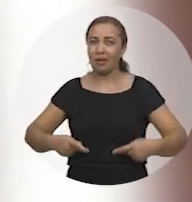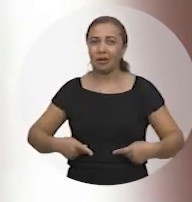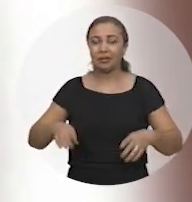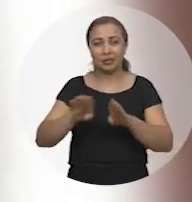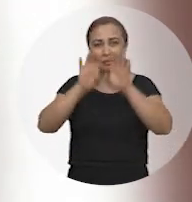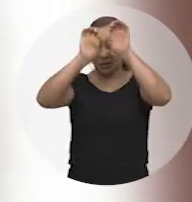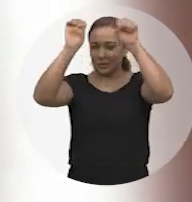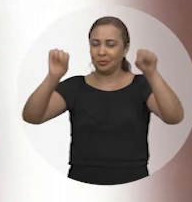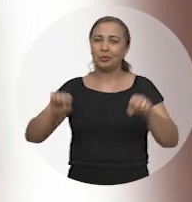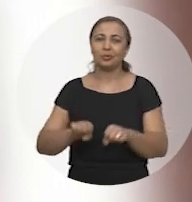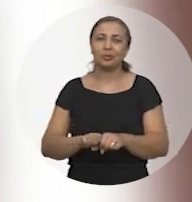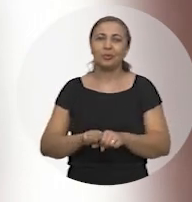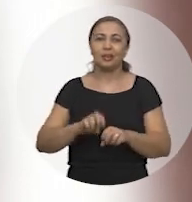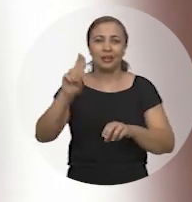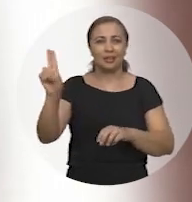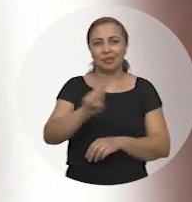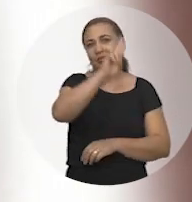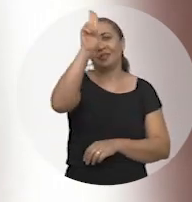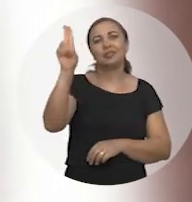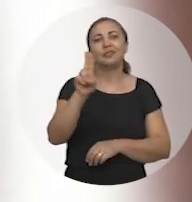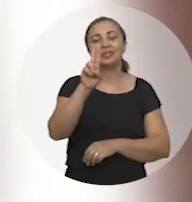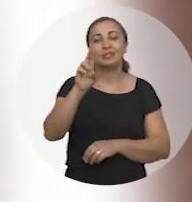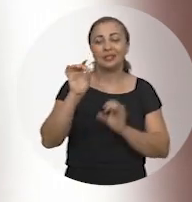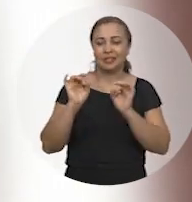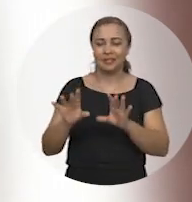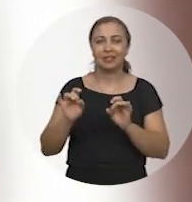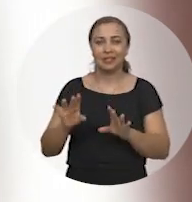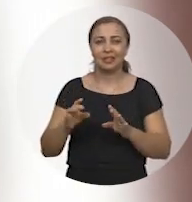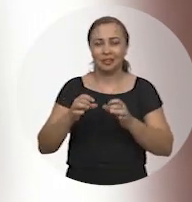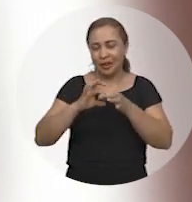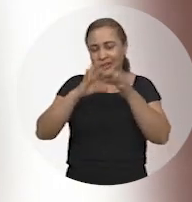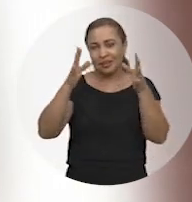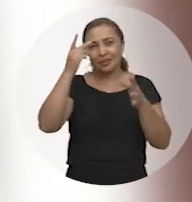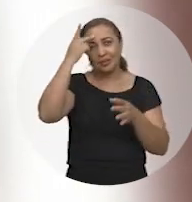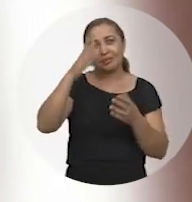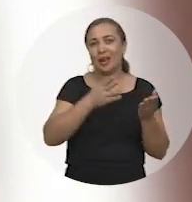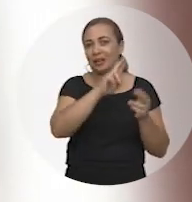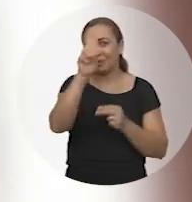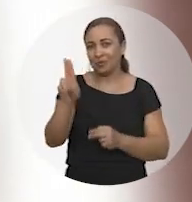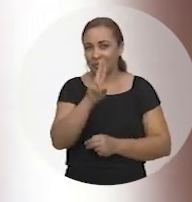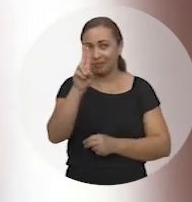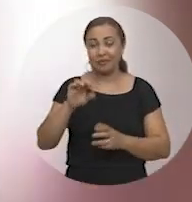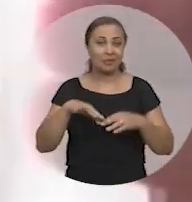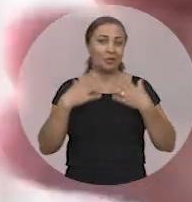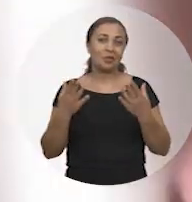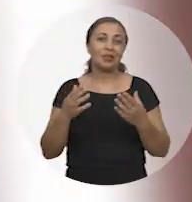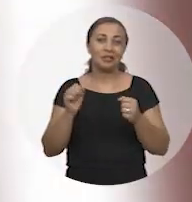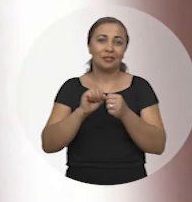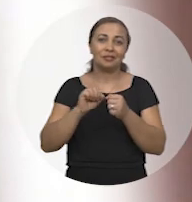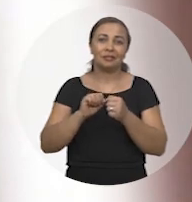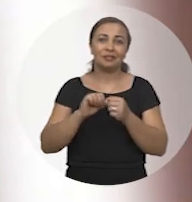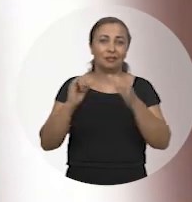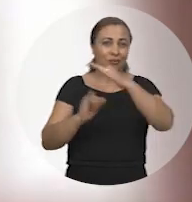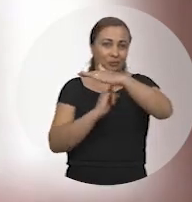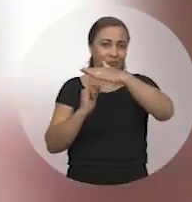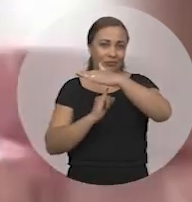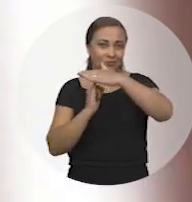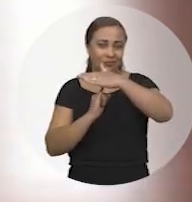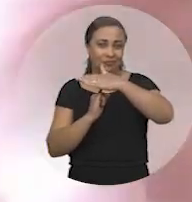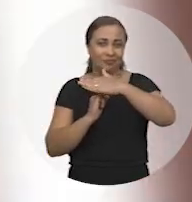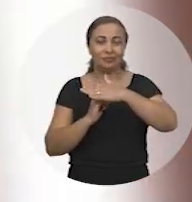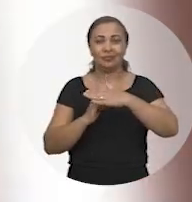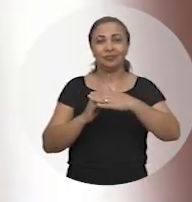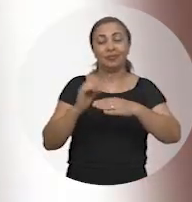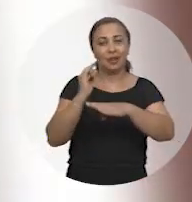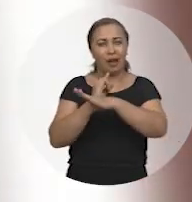da UESB, como também infraestrutura, tudo aquilo que a universidade deixa à disposição. E aí, quando esse feito é de uma